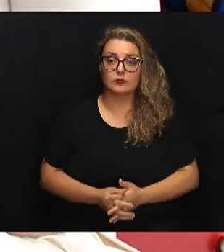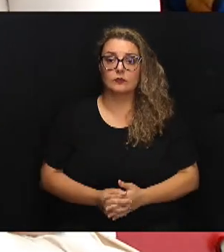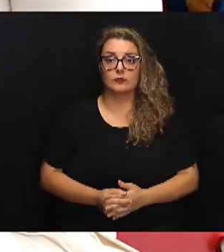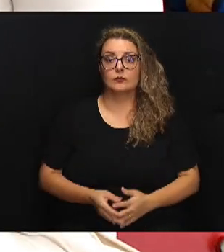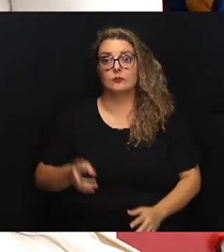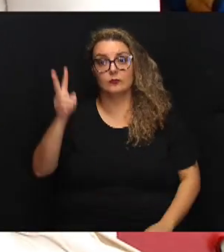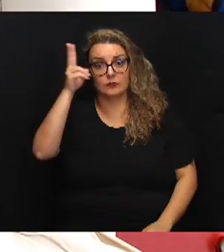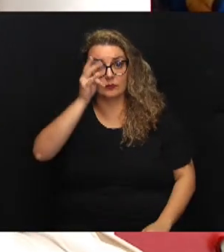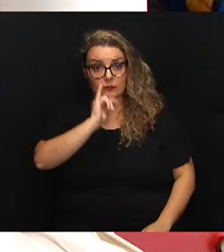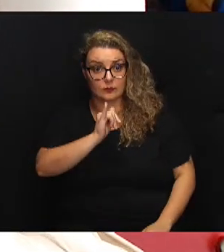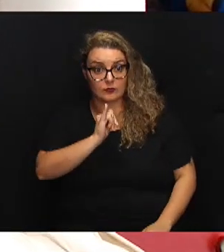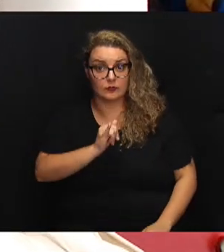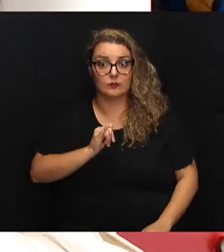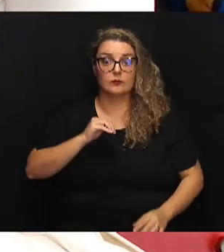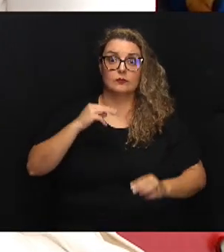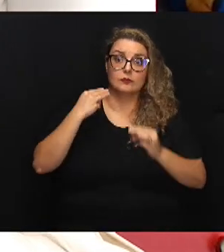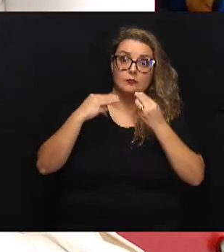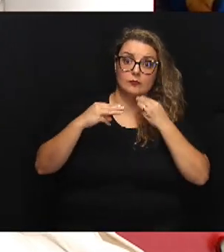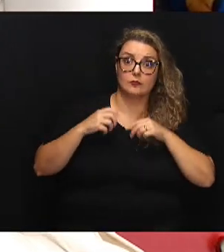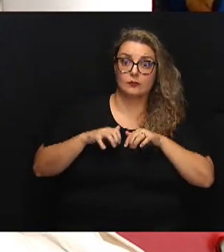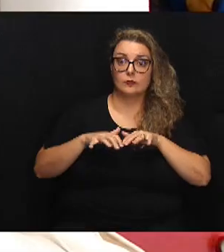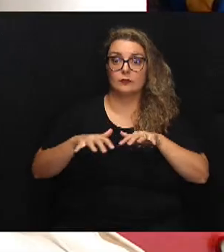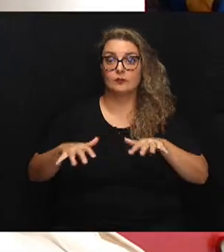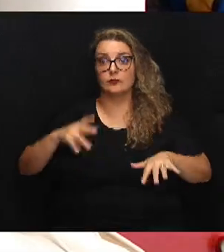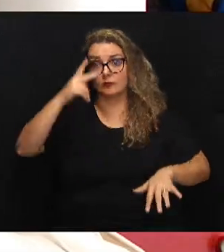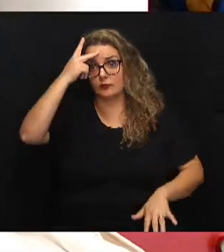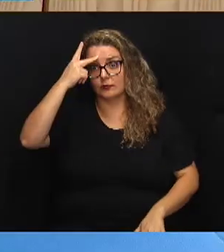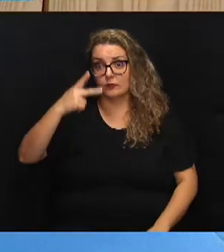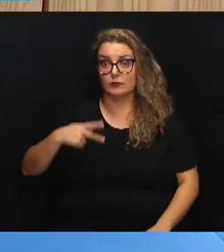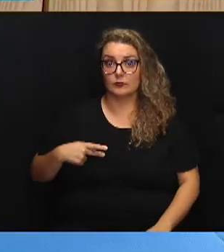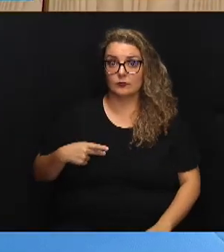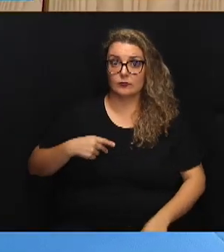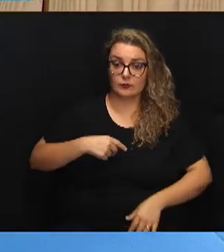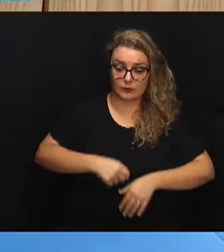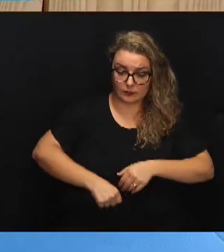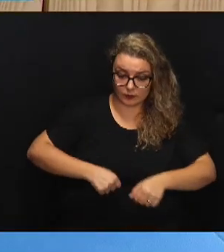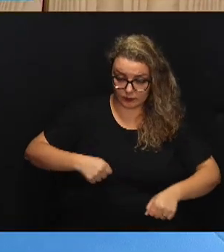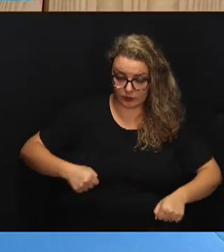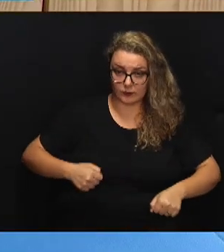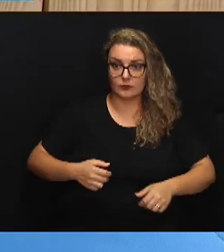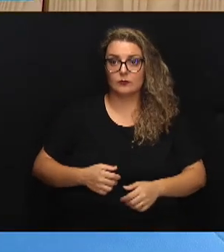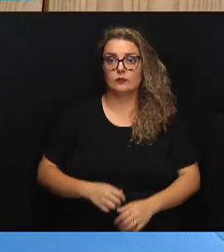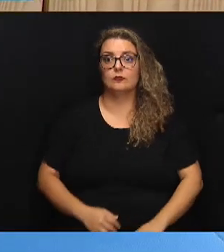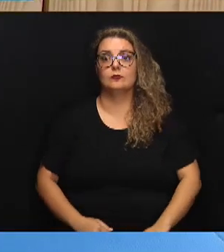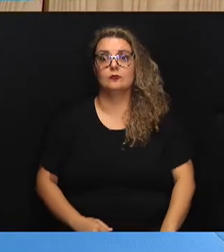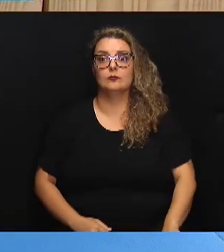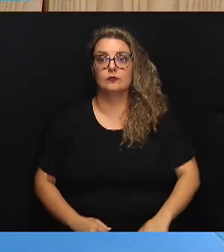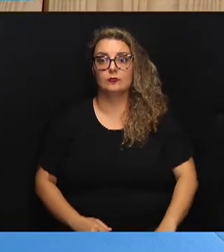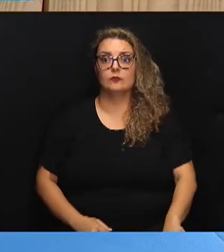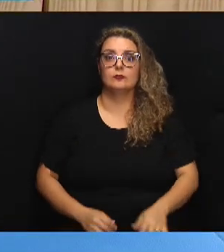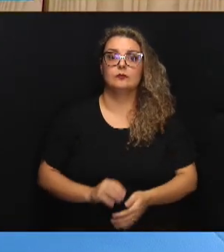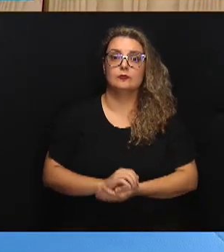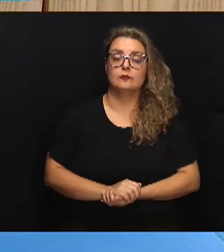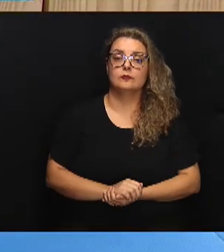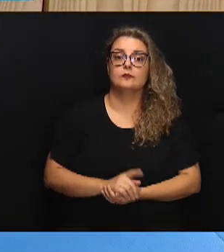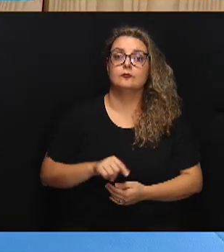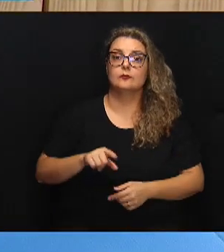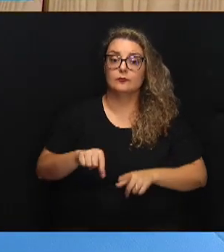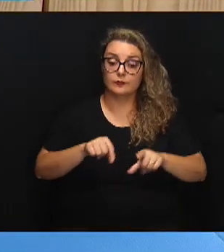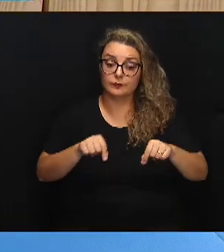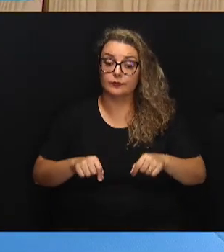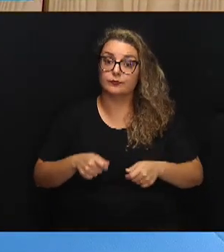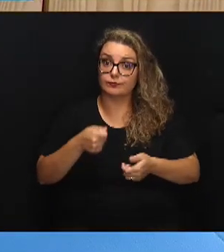contação de história, musicalização, o próprio jiu-jitsu. Então é feita assim, uma seleção bem